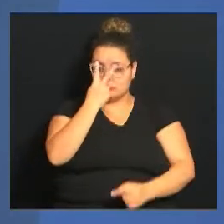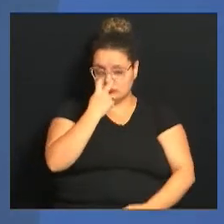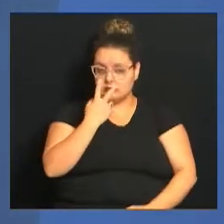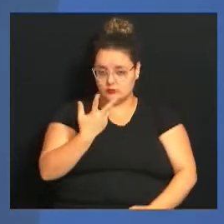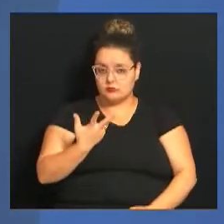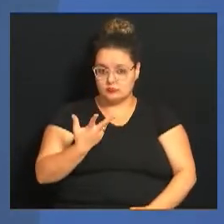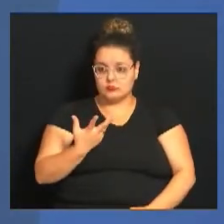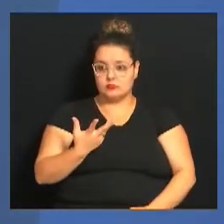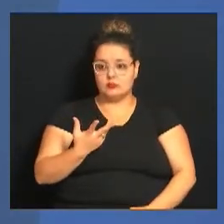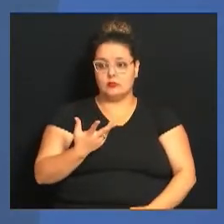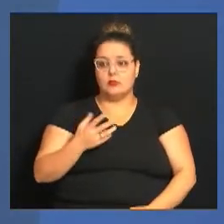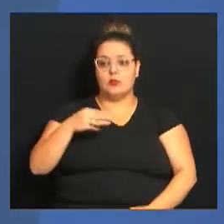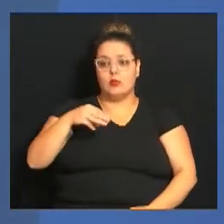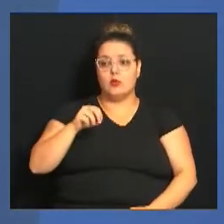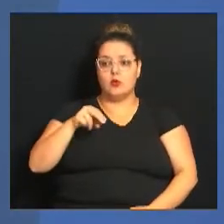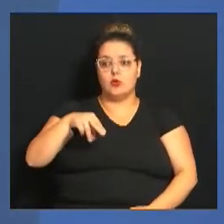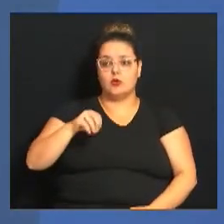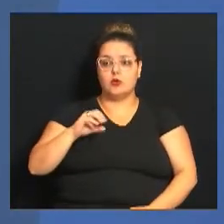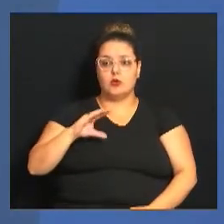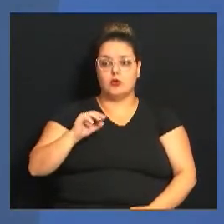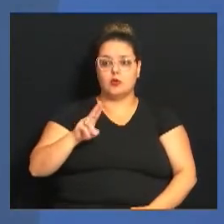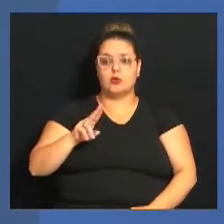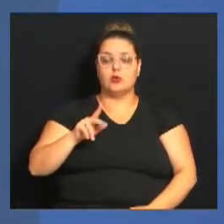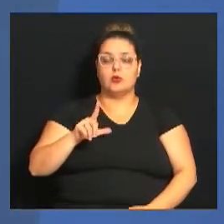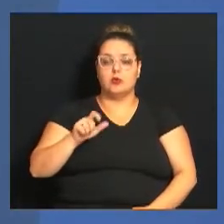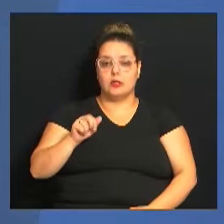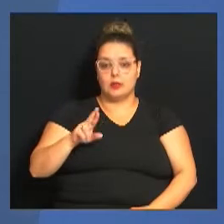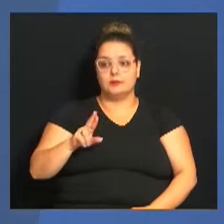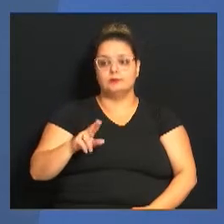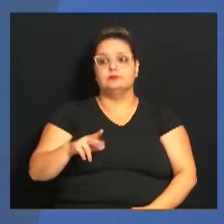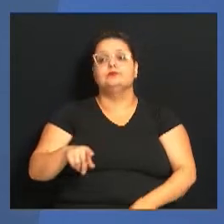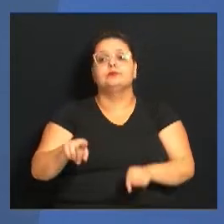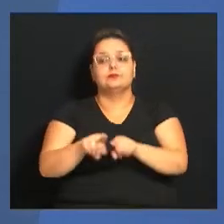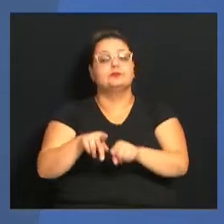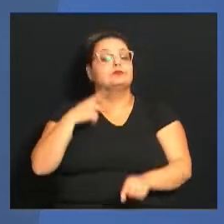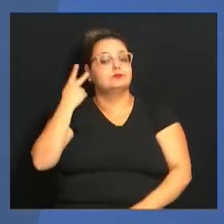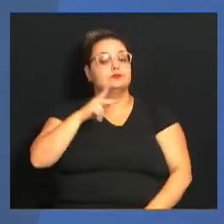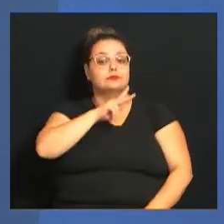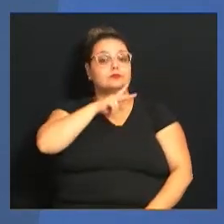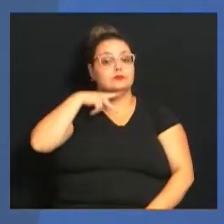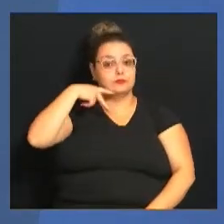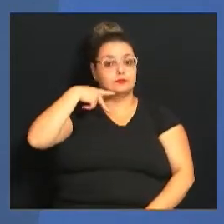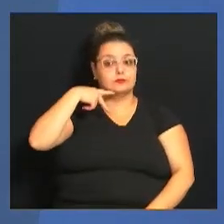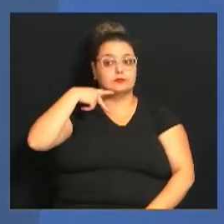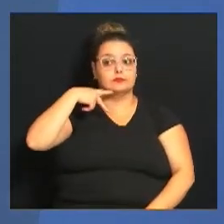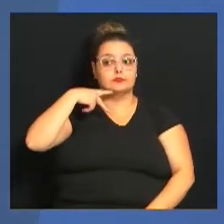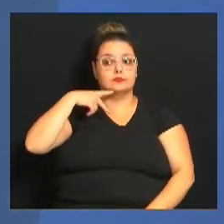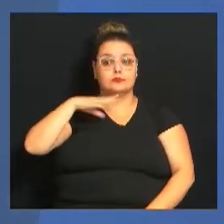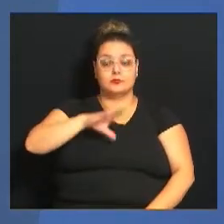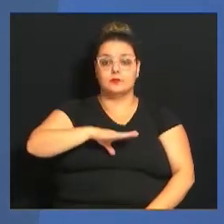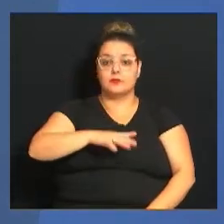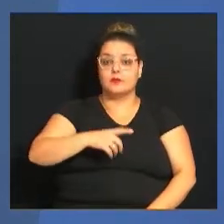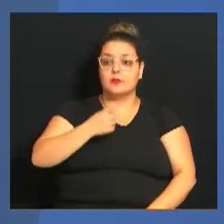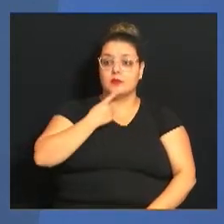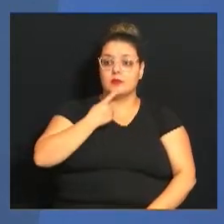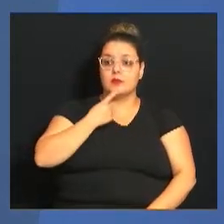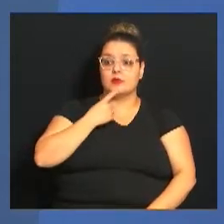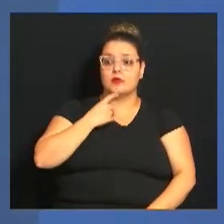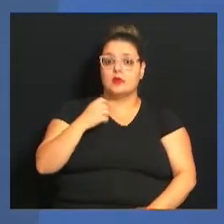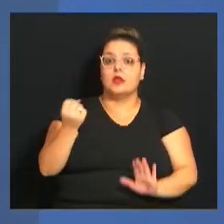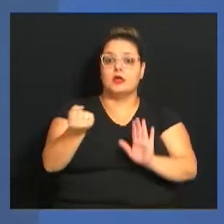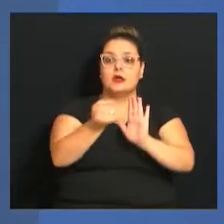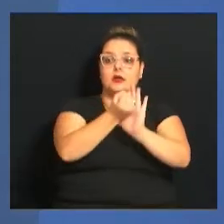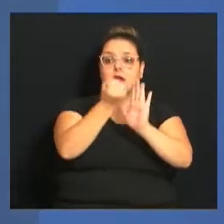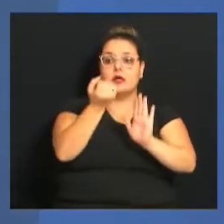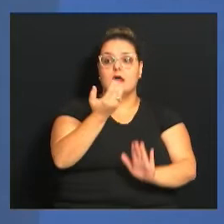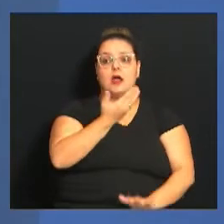será analisada a proposta do vereador Permínio Monteiro, que institui aqui na cidade o programa Selo Empresa Amiga